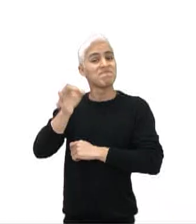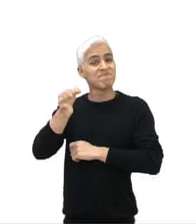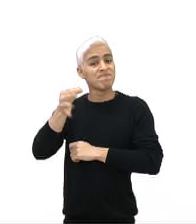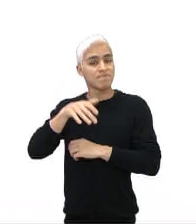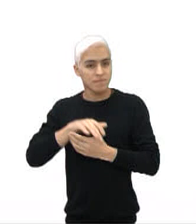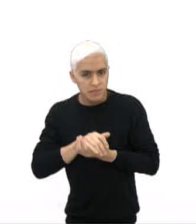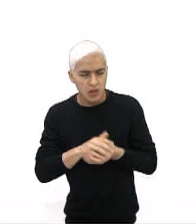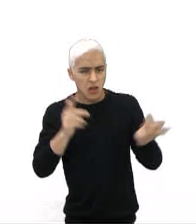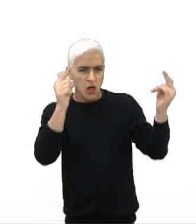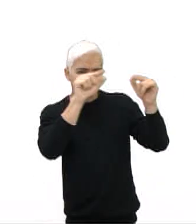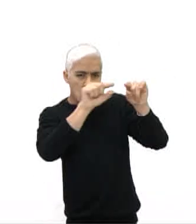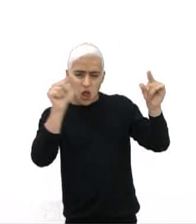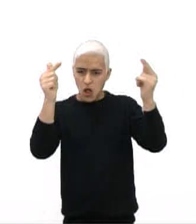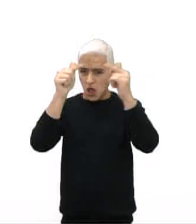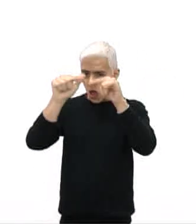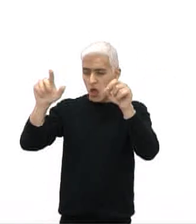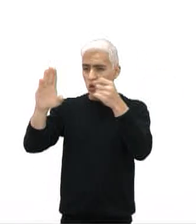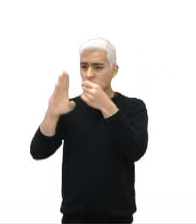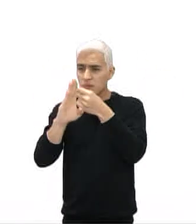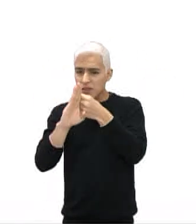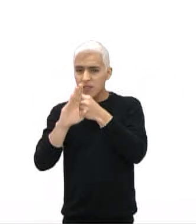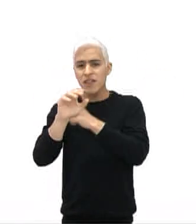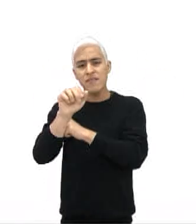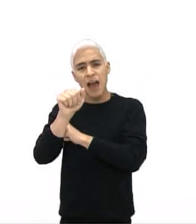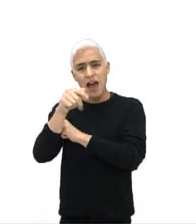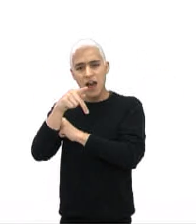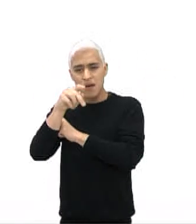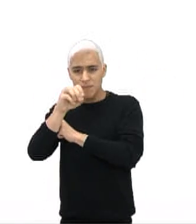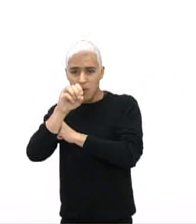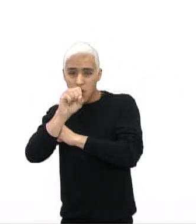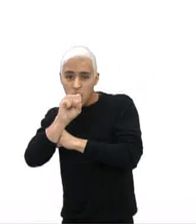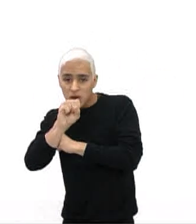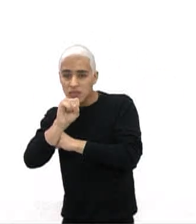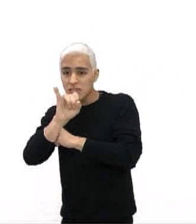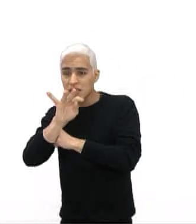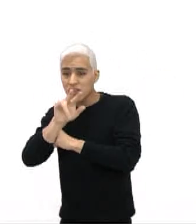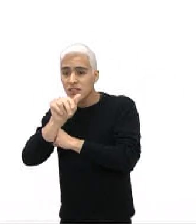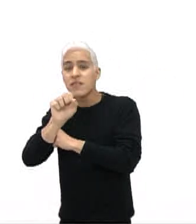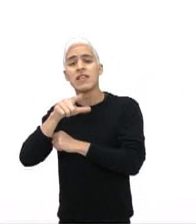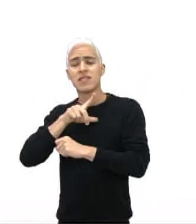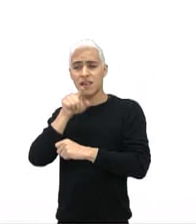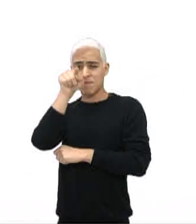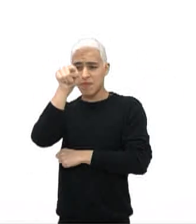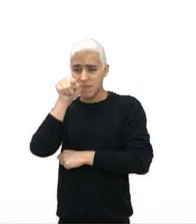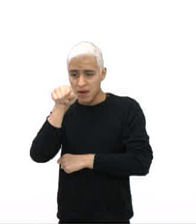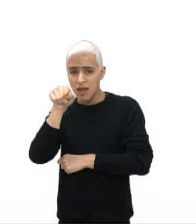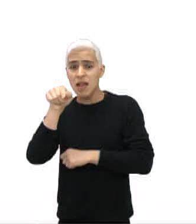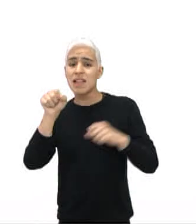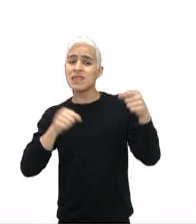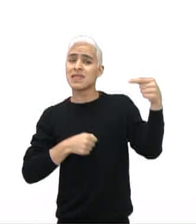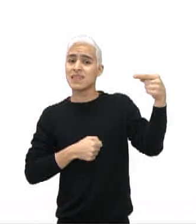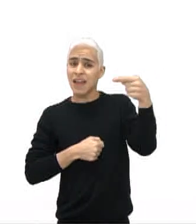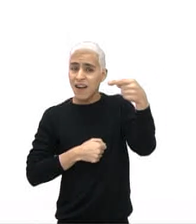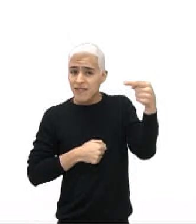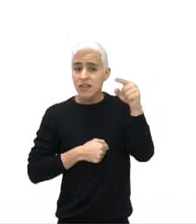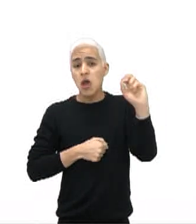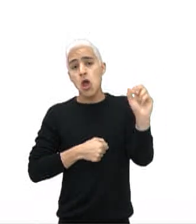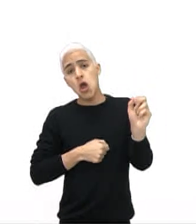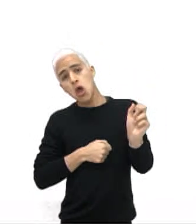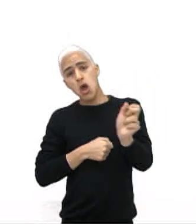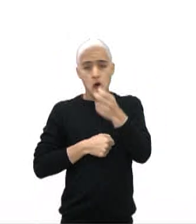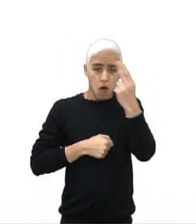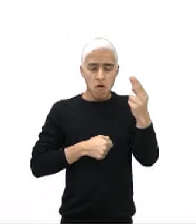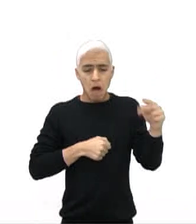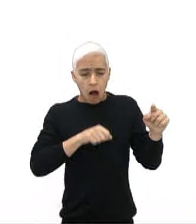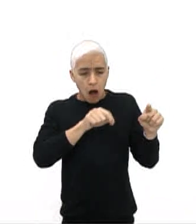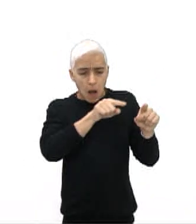As orações subordinadas substantivas apositivas são introduzidas por 2 pontos, travessão ou vírgula.